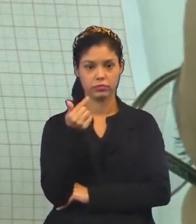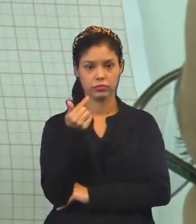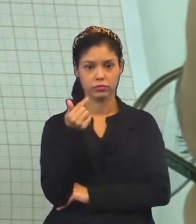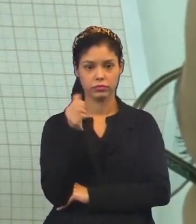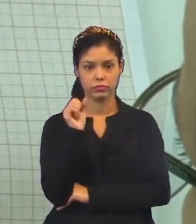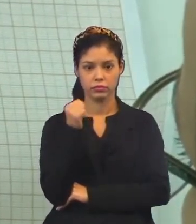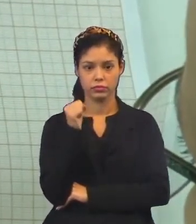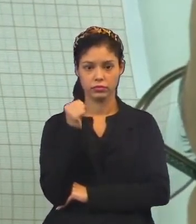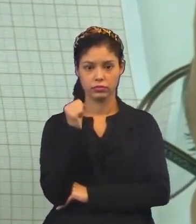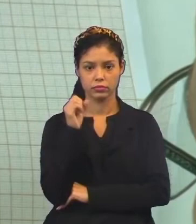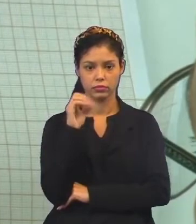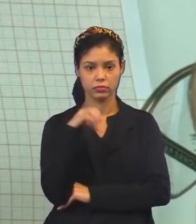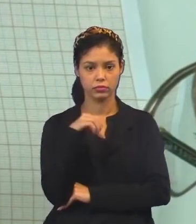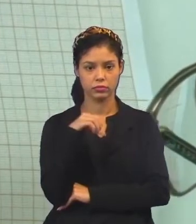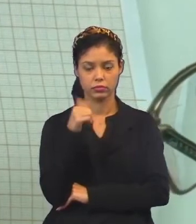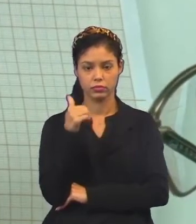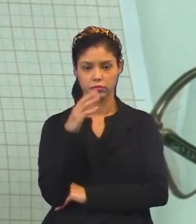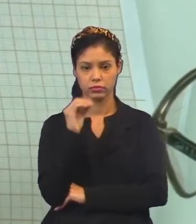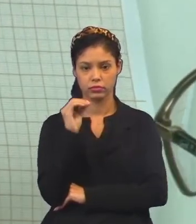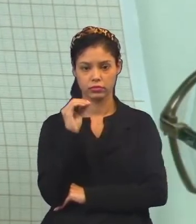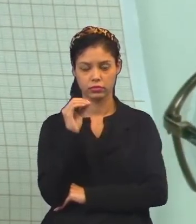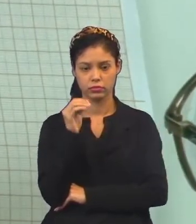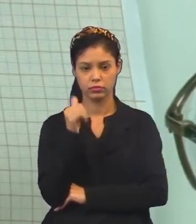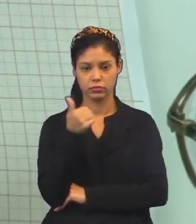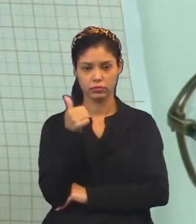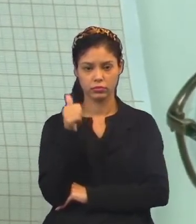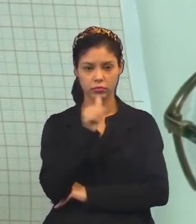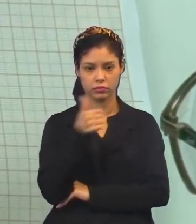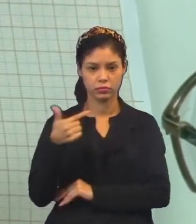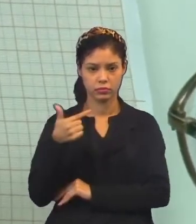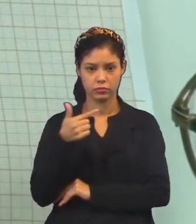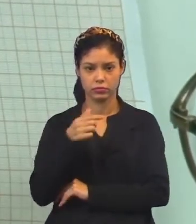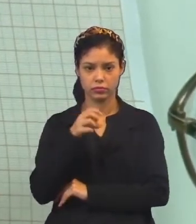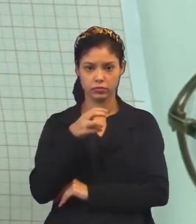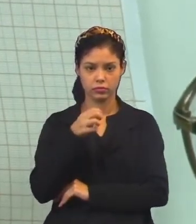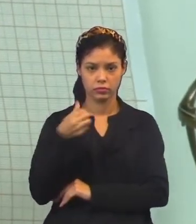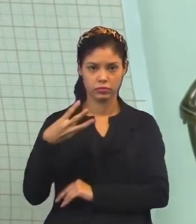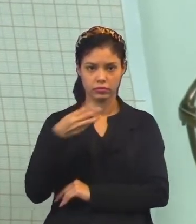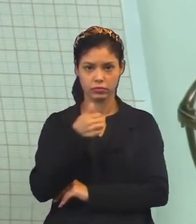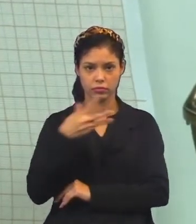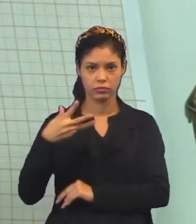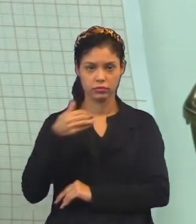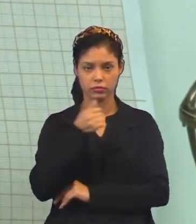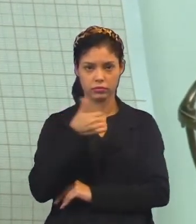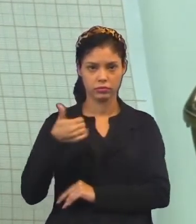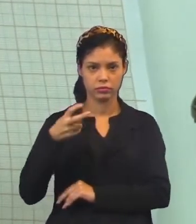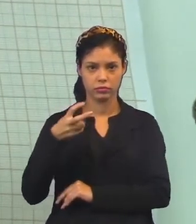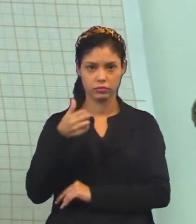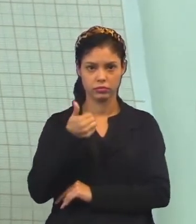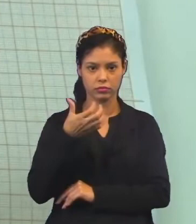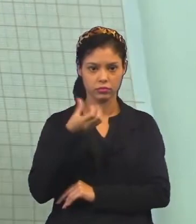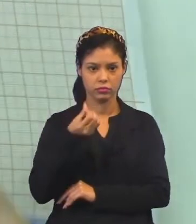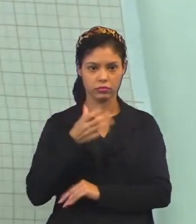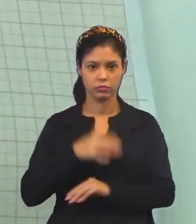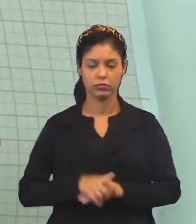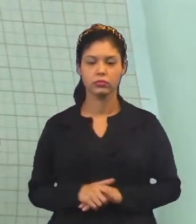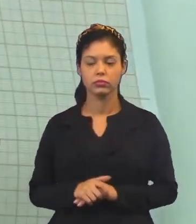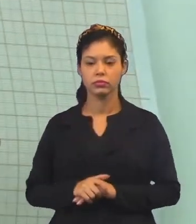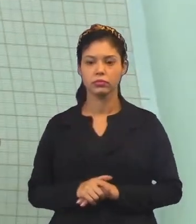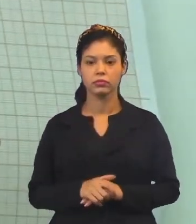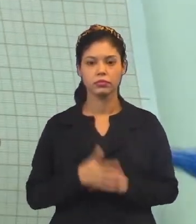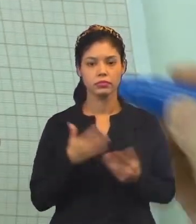6, 7, 8, 9, 10, 11, 12, 13, 14, 15,